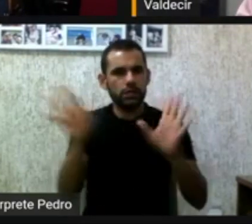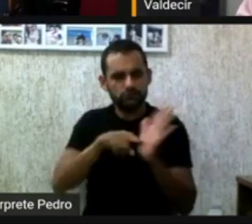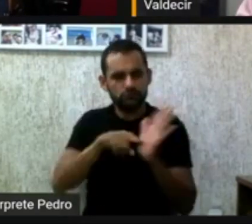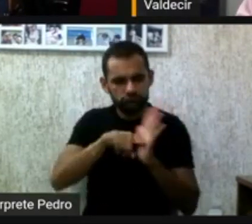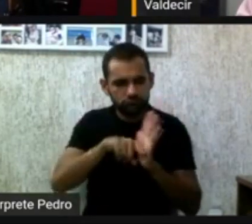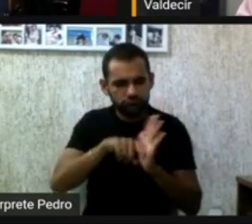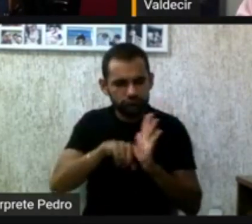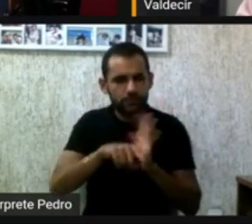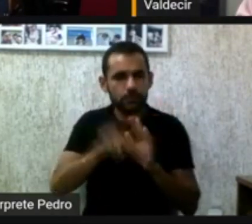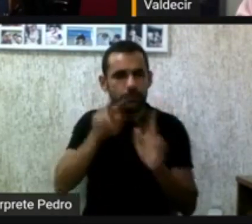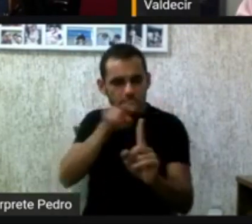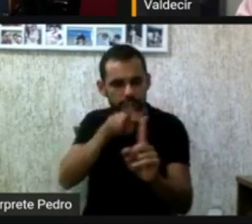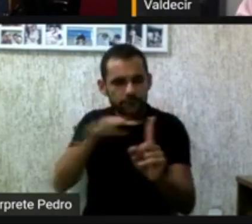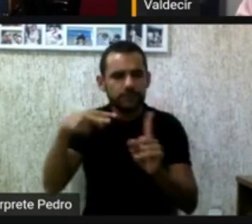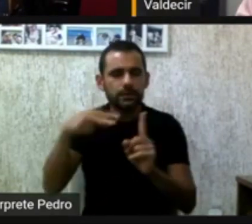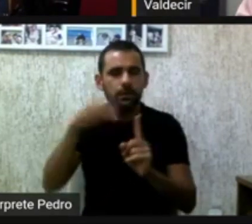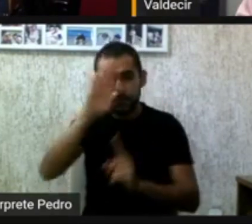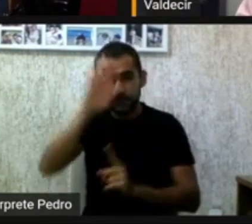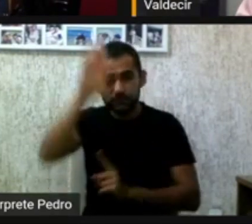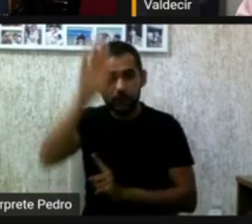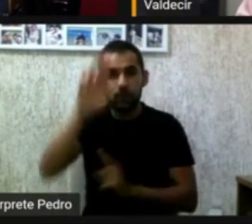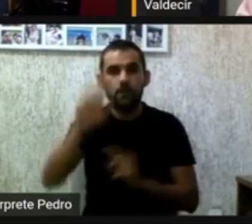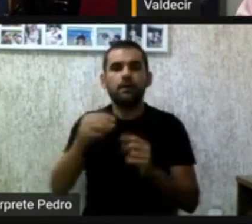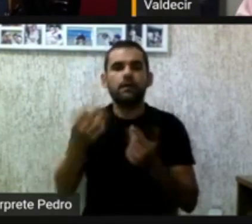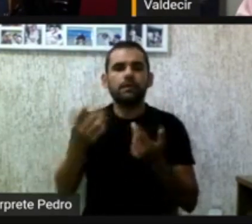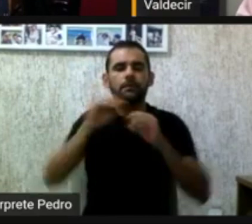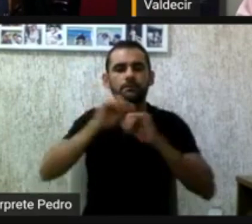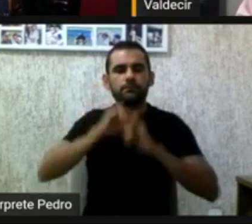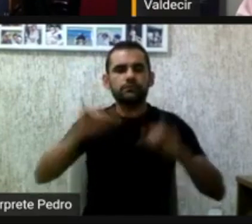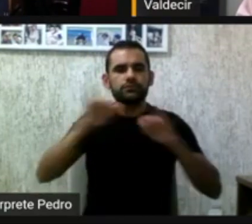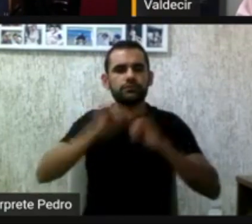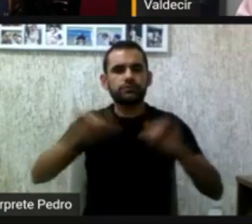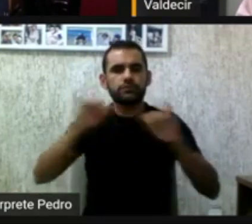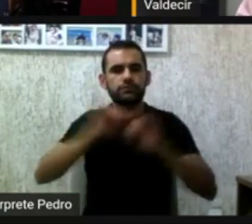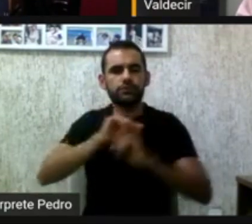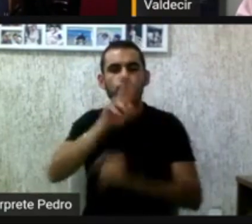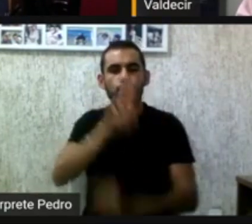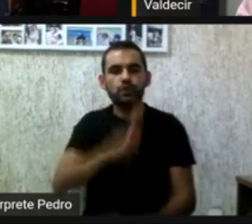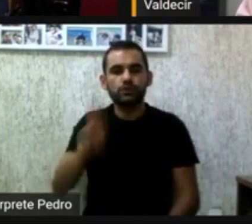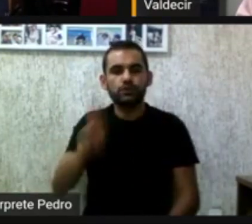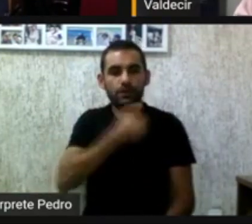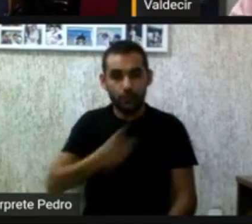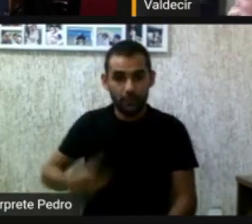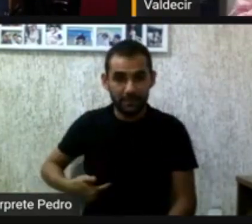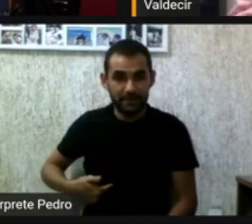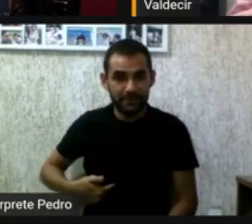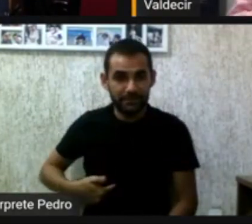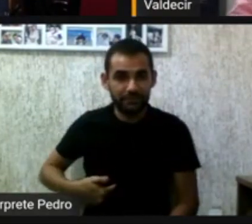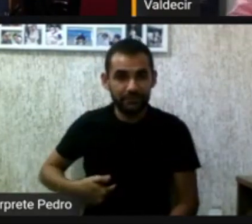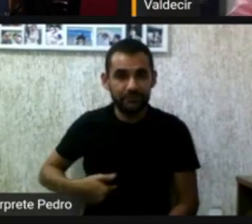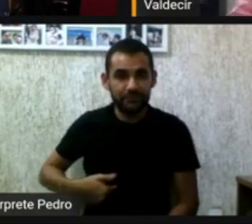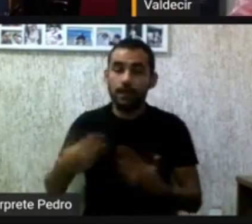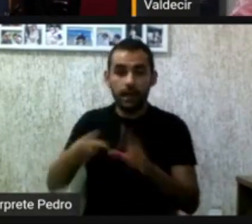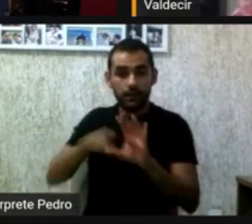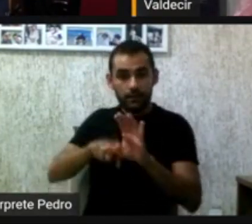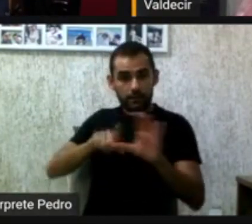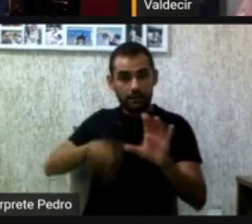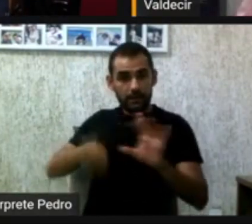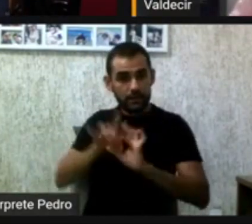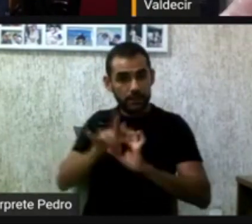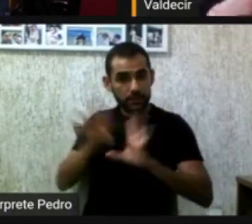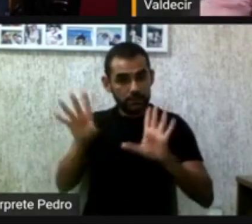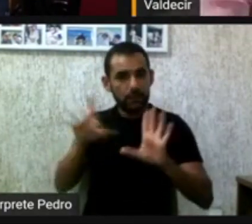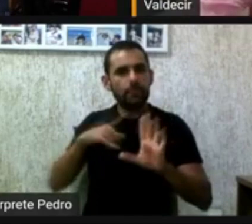visa promover bens noticiosos e de utilidade pública. Por sermos independentes, temos autonomia e,